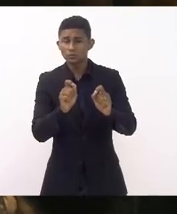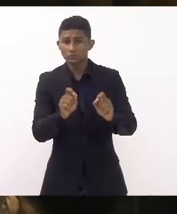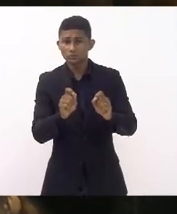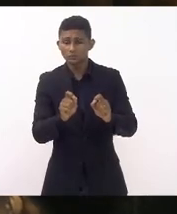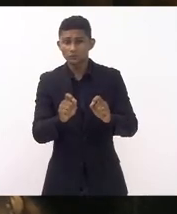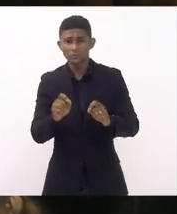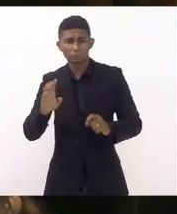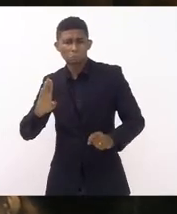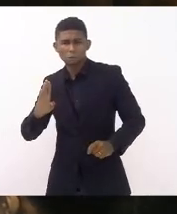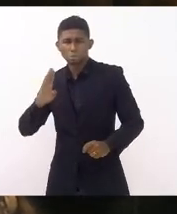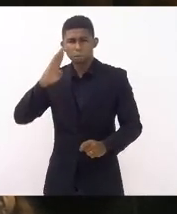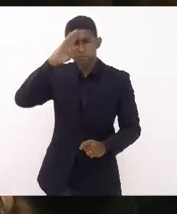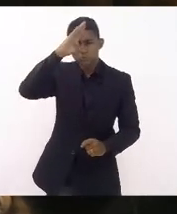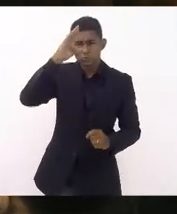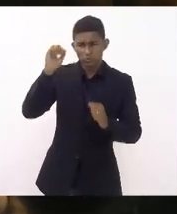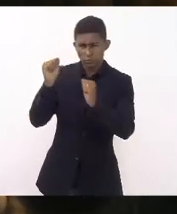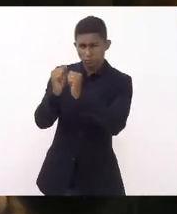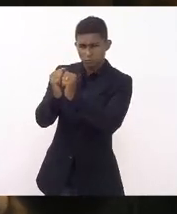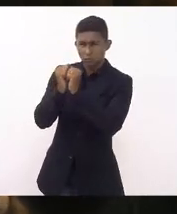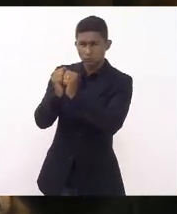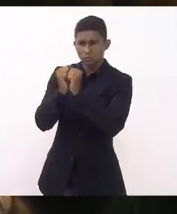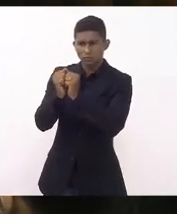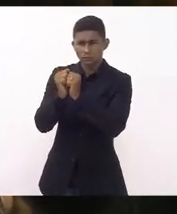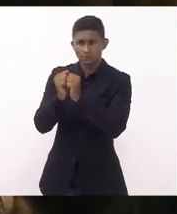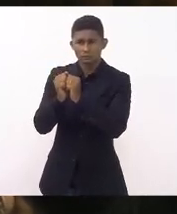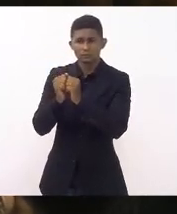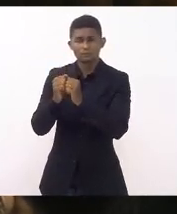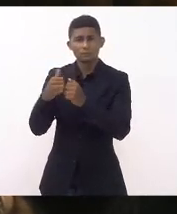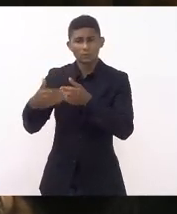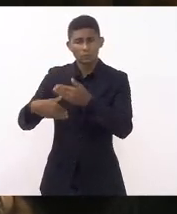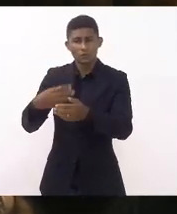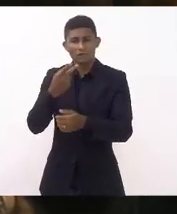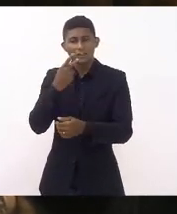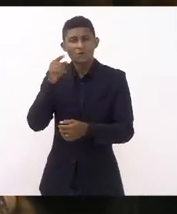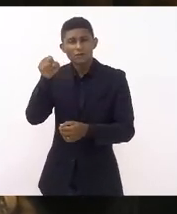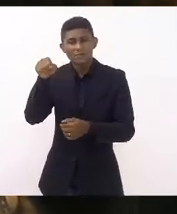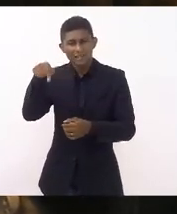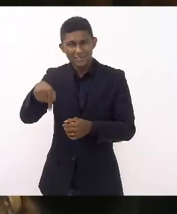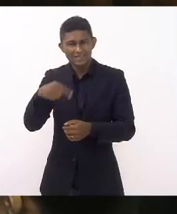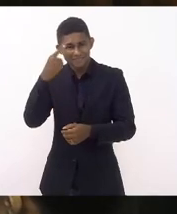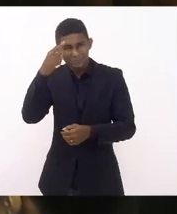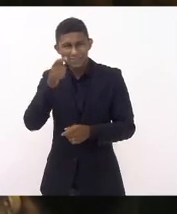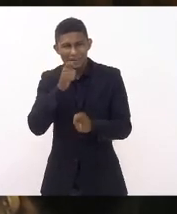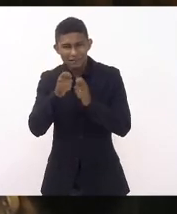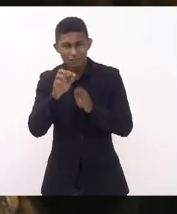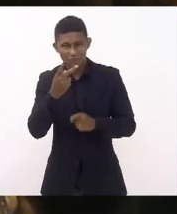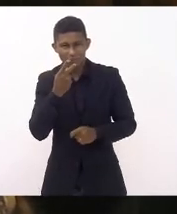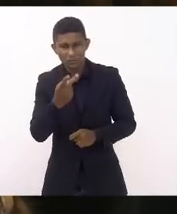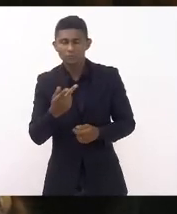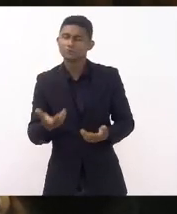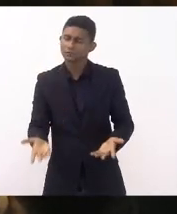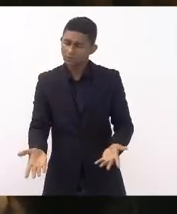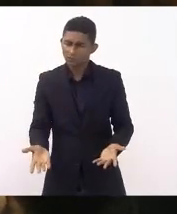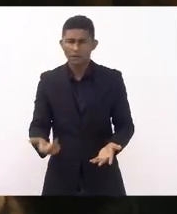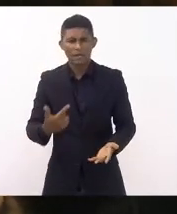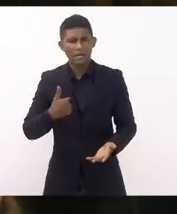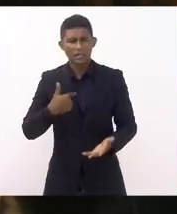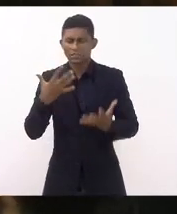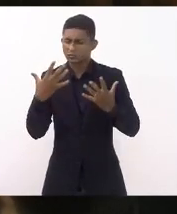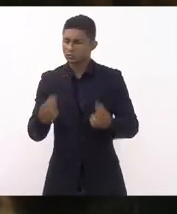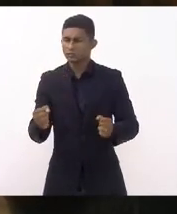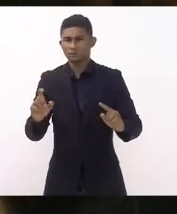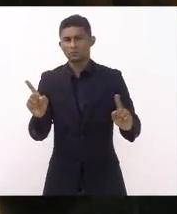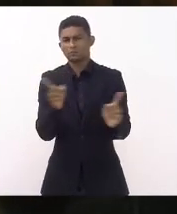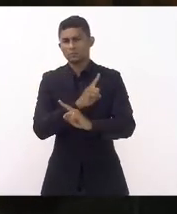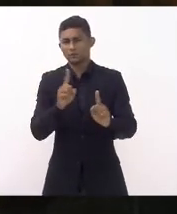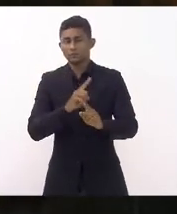momento, Bolsonaro, que daqui a pouco eu vou falar a mesma fala que o senhor falou aqui em entrevista, isso é inadmissível. E